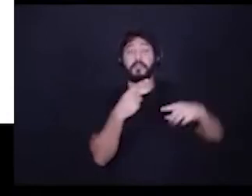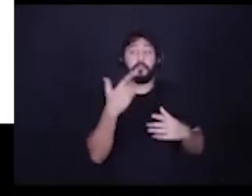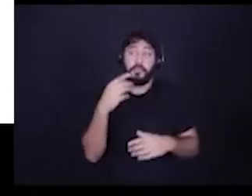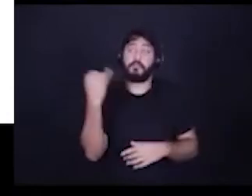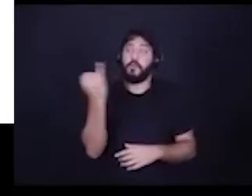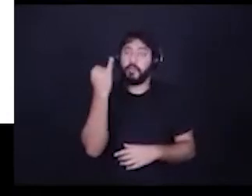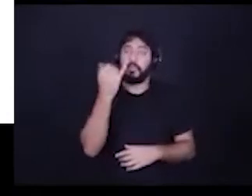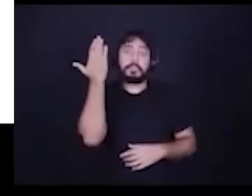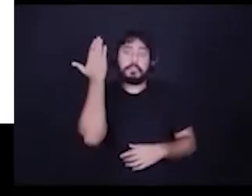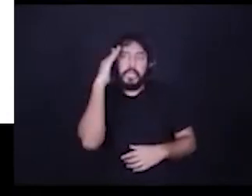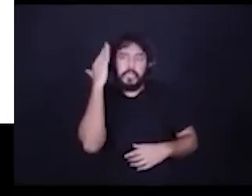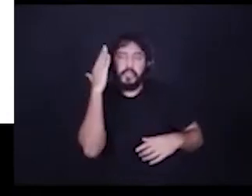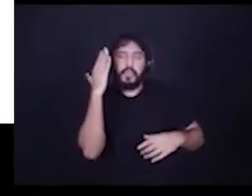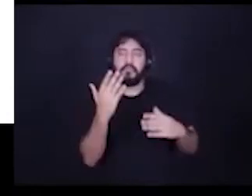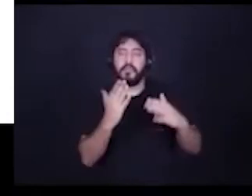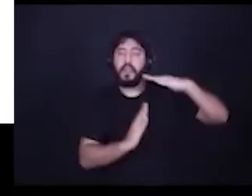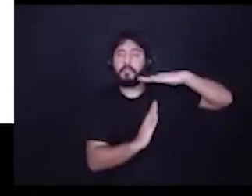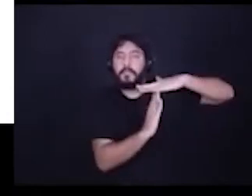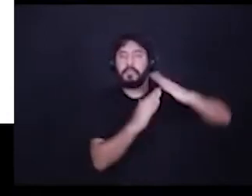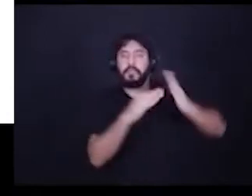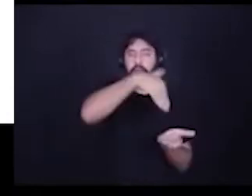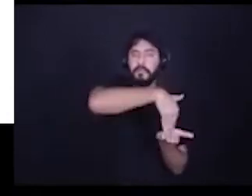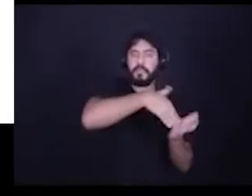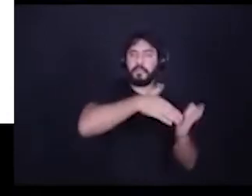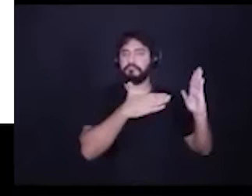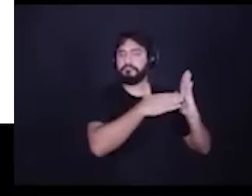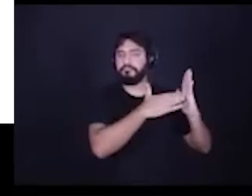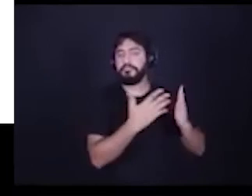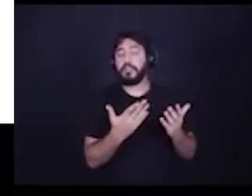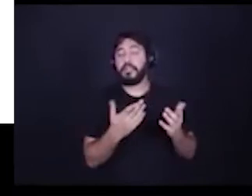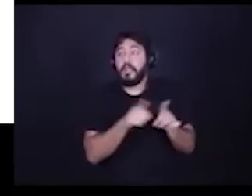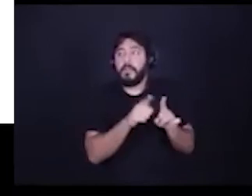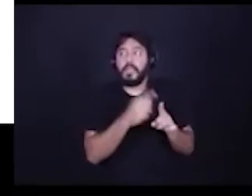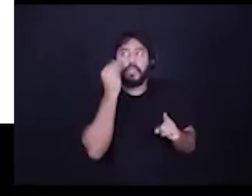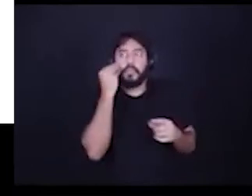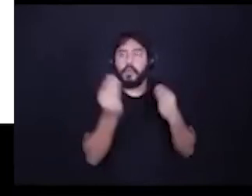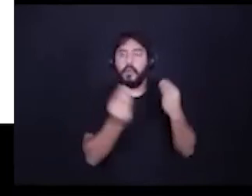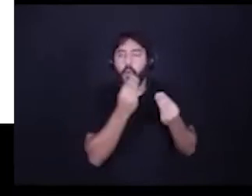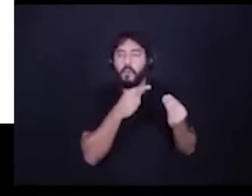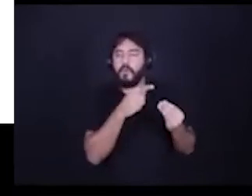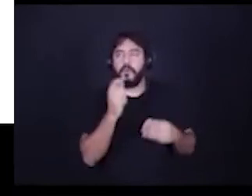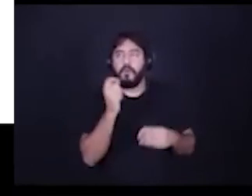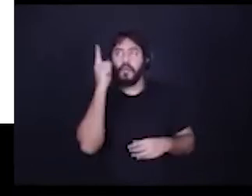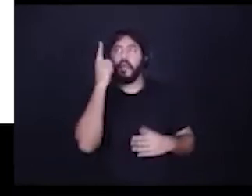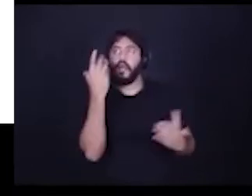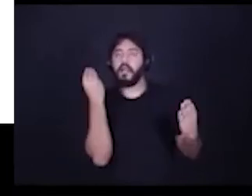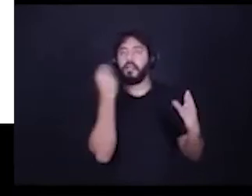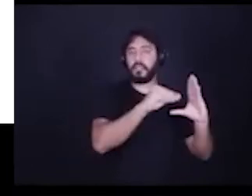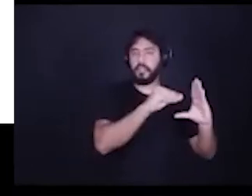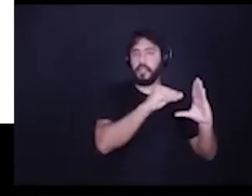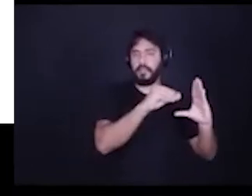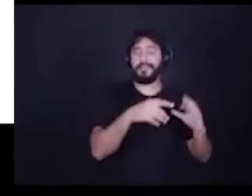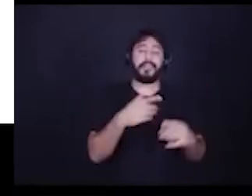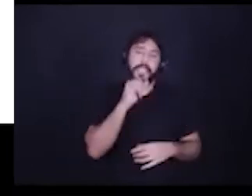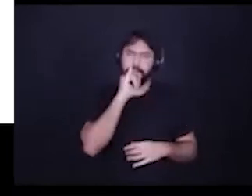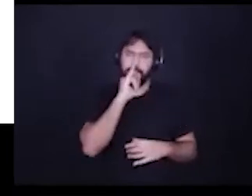né, o que é o principal ali do que eu vou criar. E aí fui tentando entender como é que a tipografia podia entrar, se eu estava querendo falar com